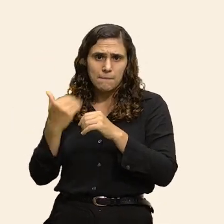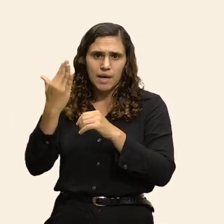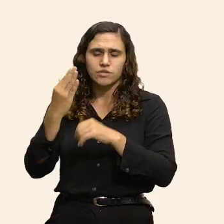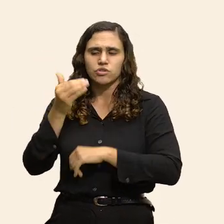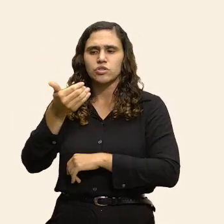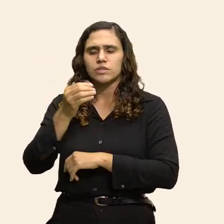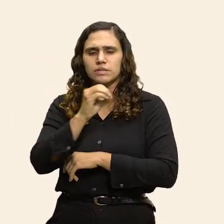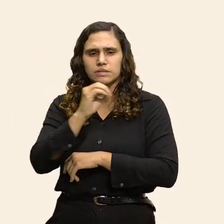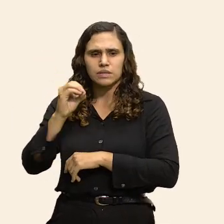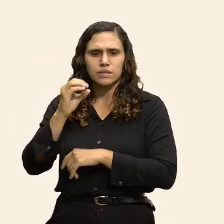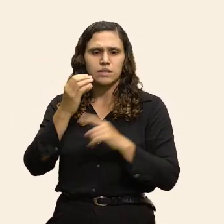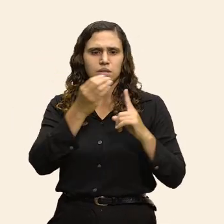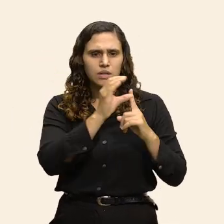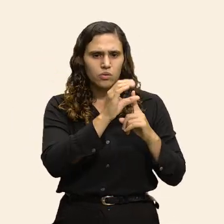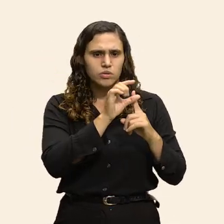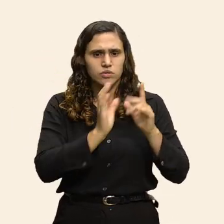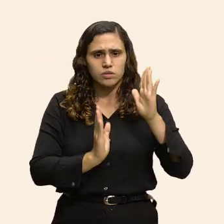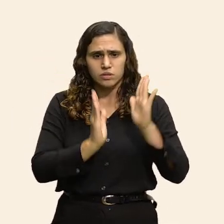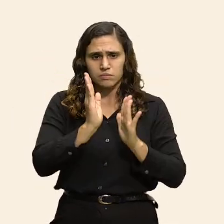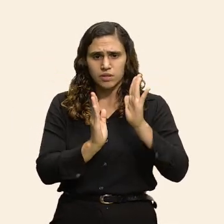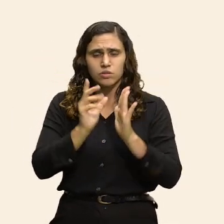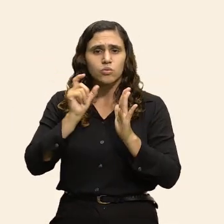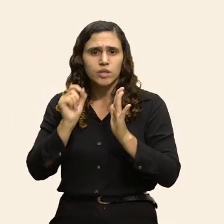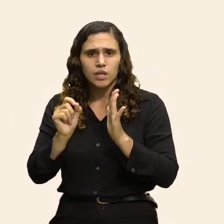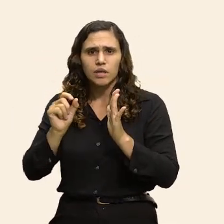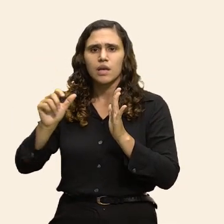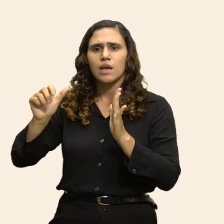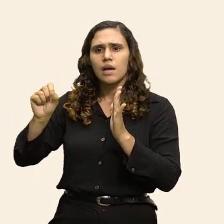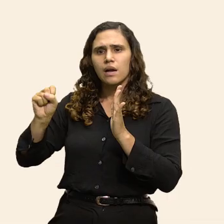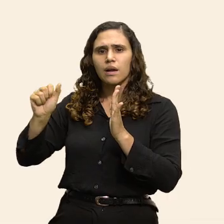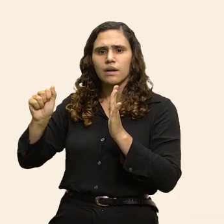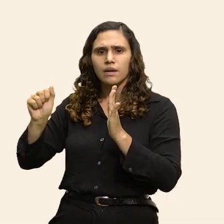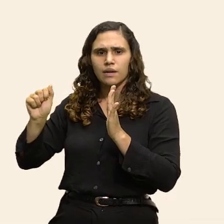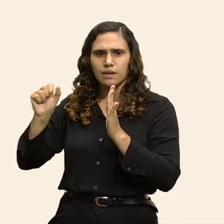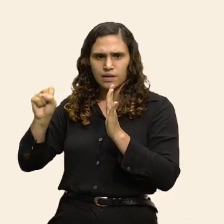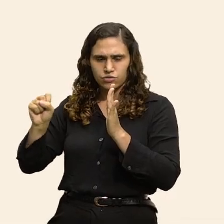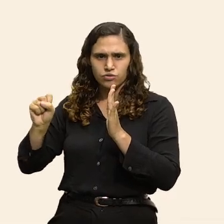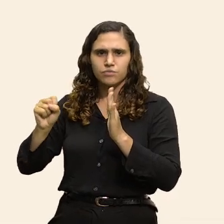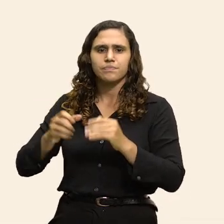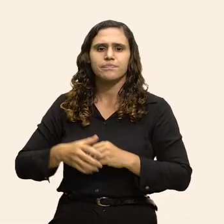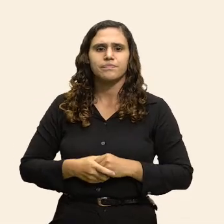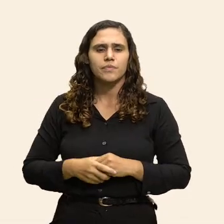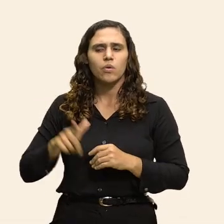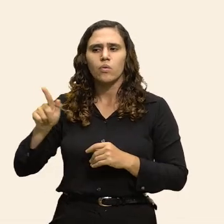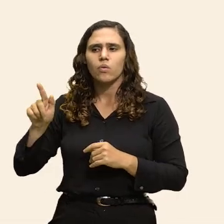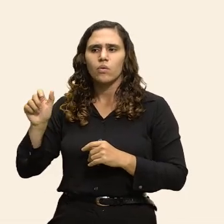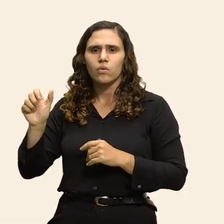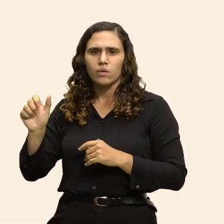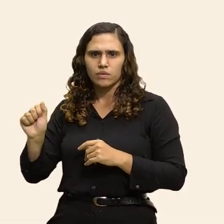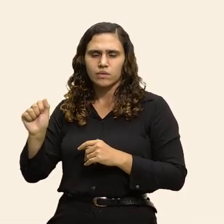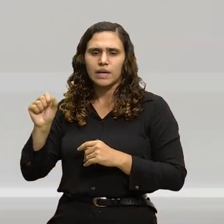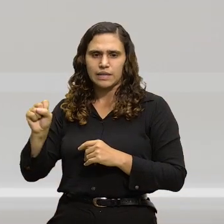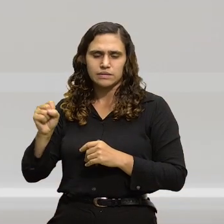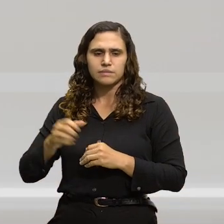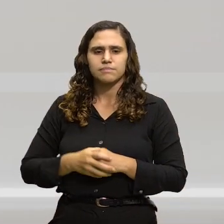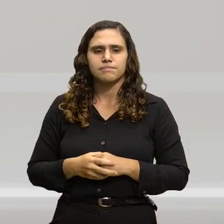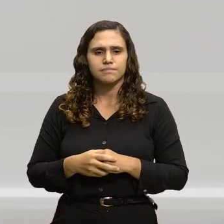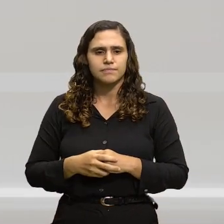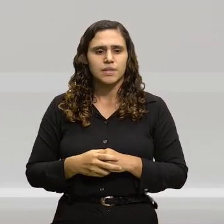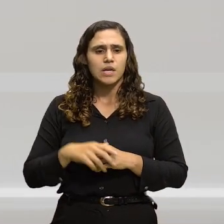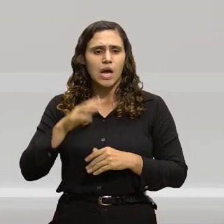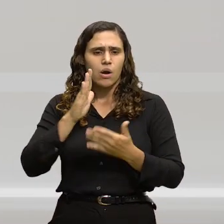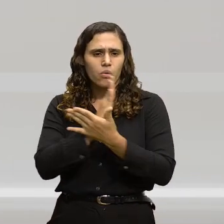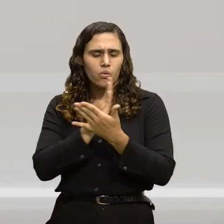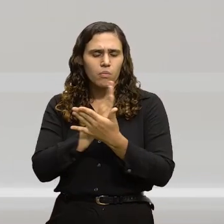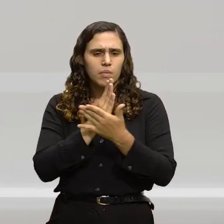tenho somente a fase gasosa. Bom, aí nós vamos marcar nesse gráfico algumas letras. Nós temos aqui a parte